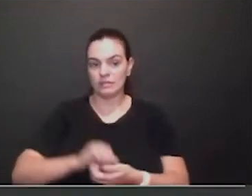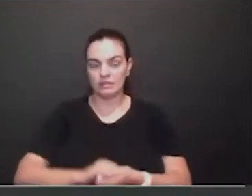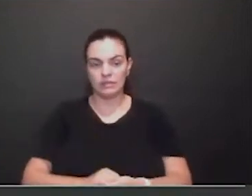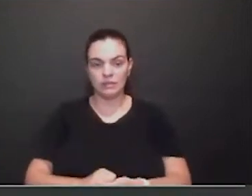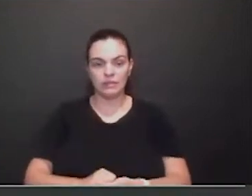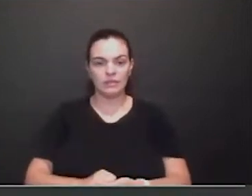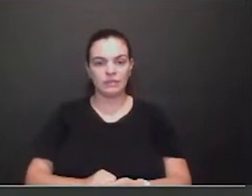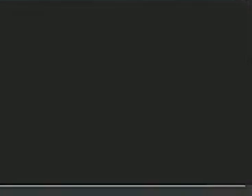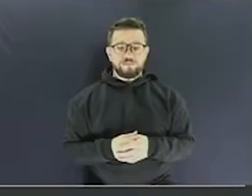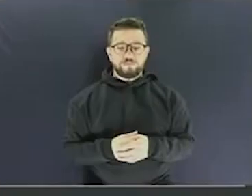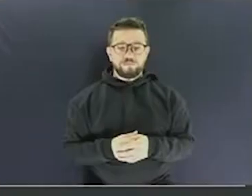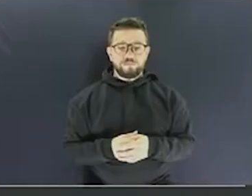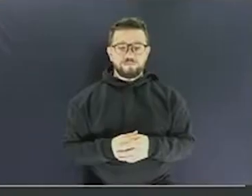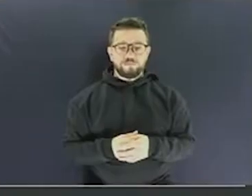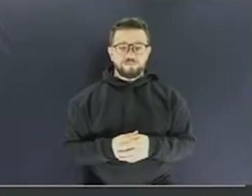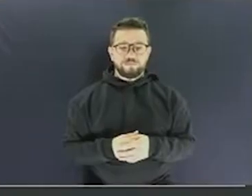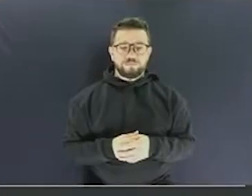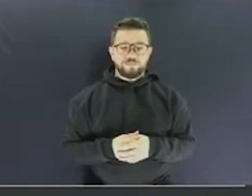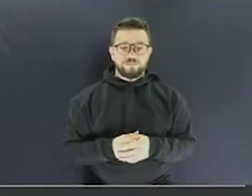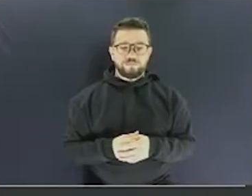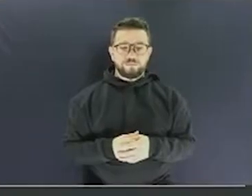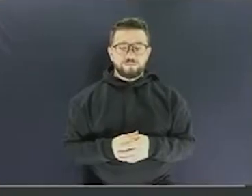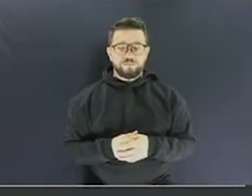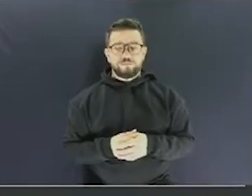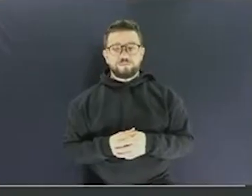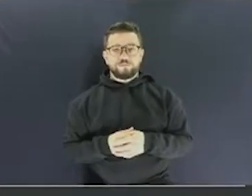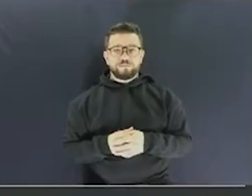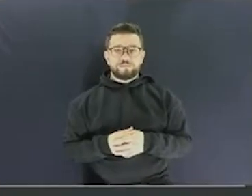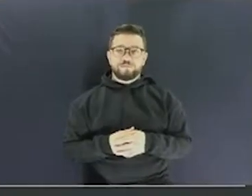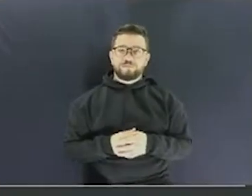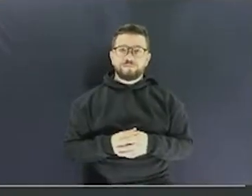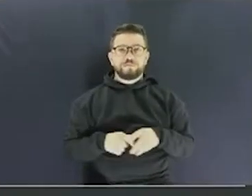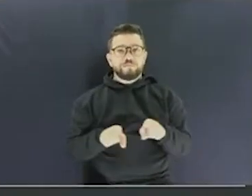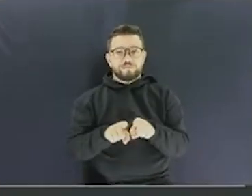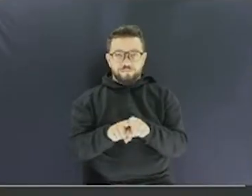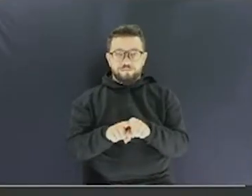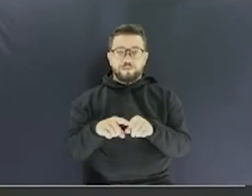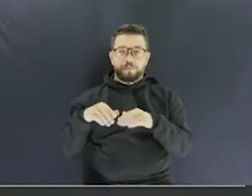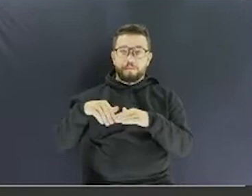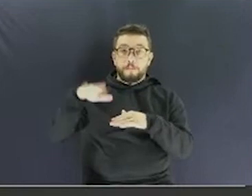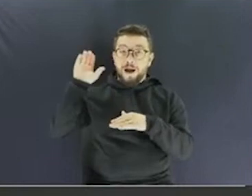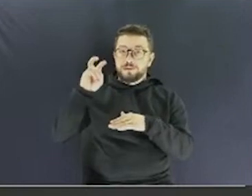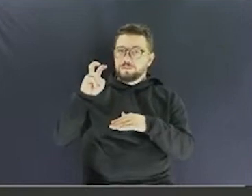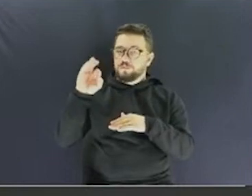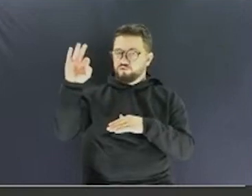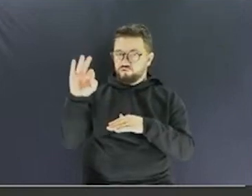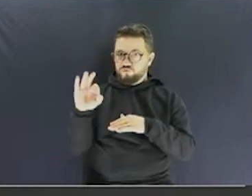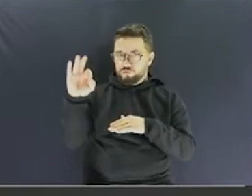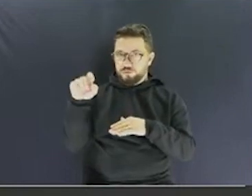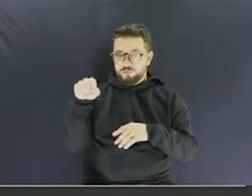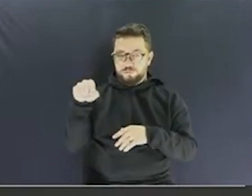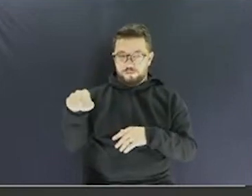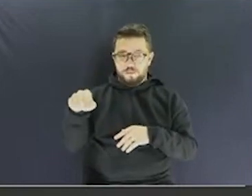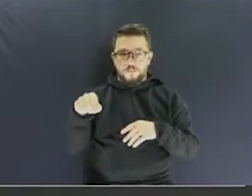percentual de 26,5%. Aumentar também em 5% ao ano os desligamentos desse plano, porque